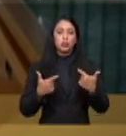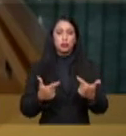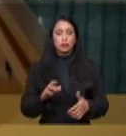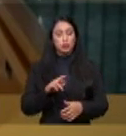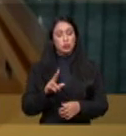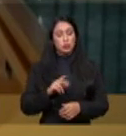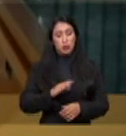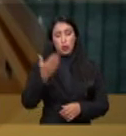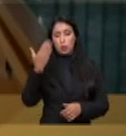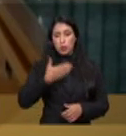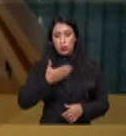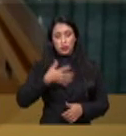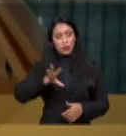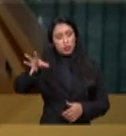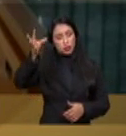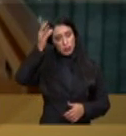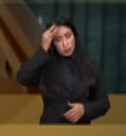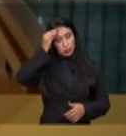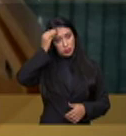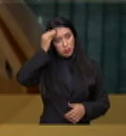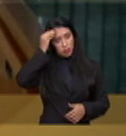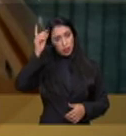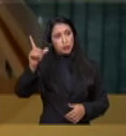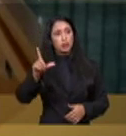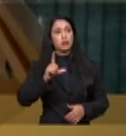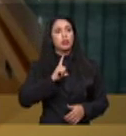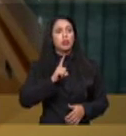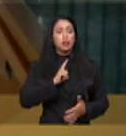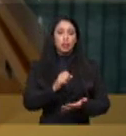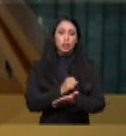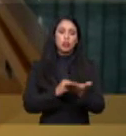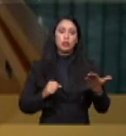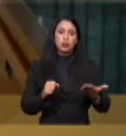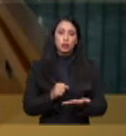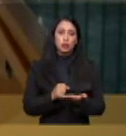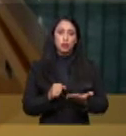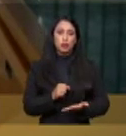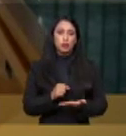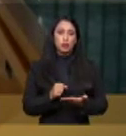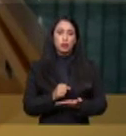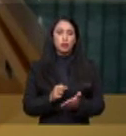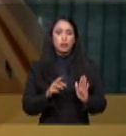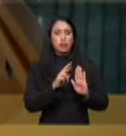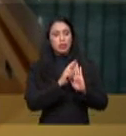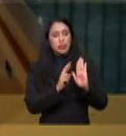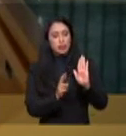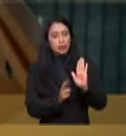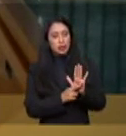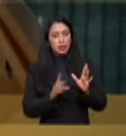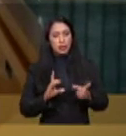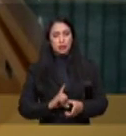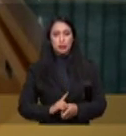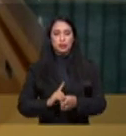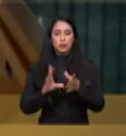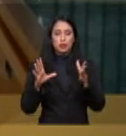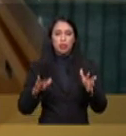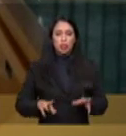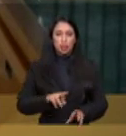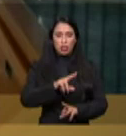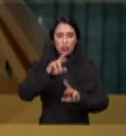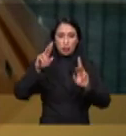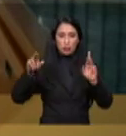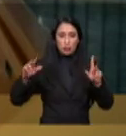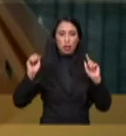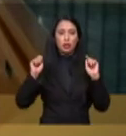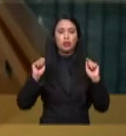comprovado, na compreensão que adotei, dos princípios que devem regir um pleito democrático, plural,